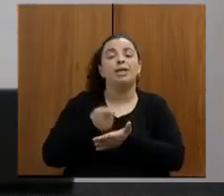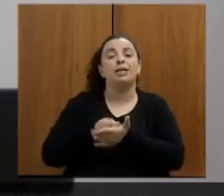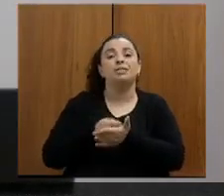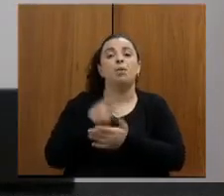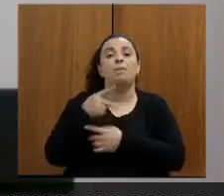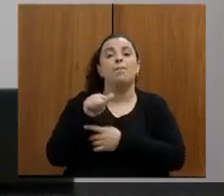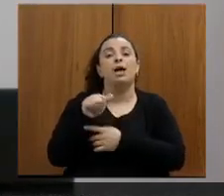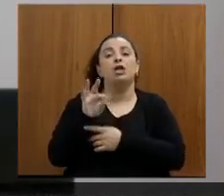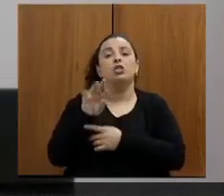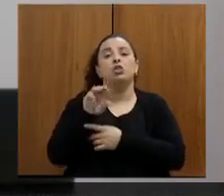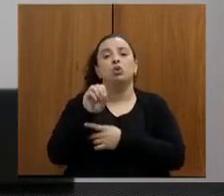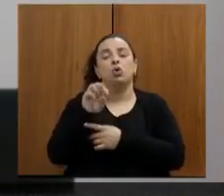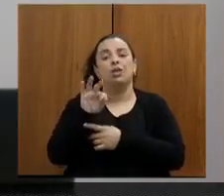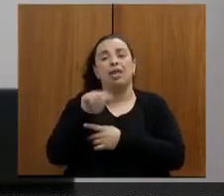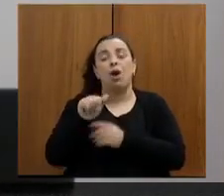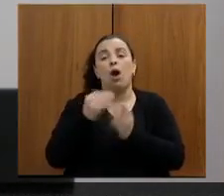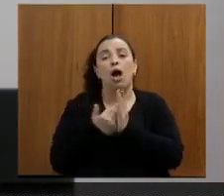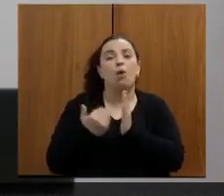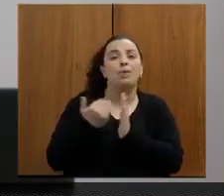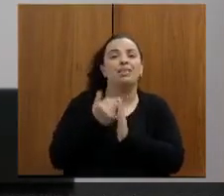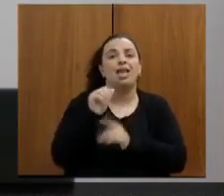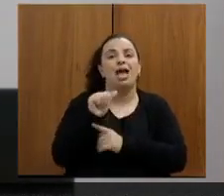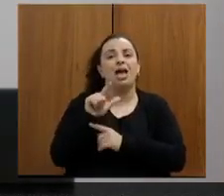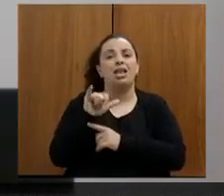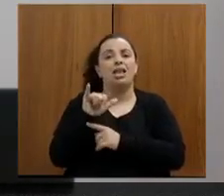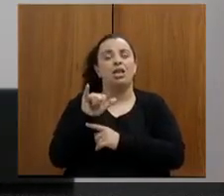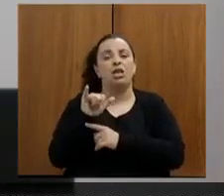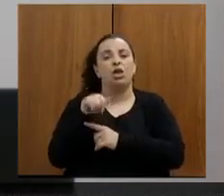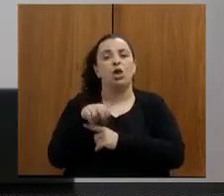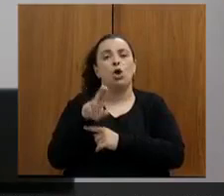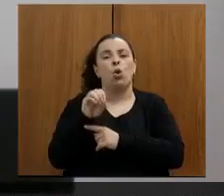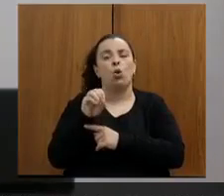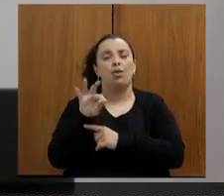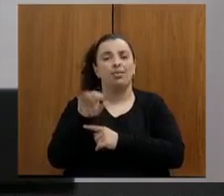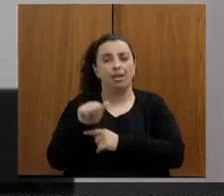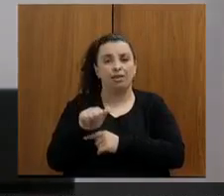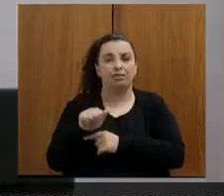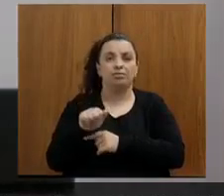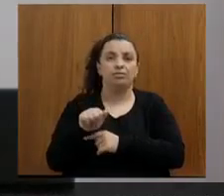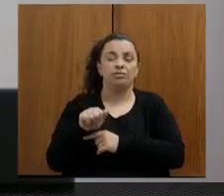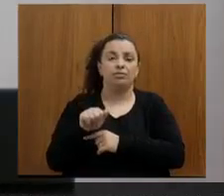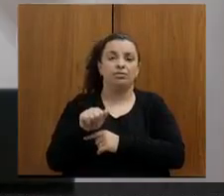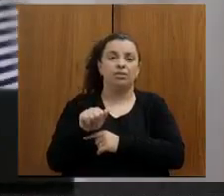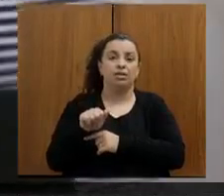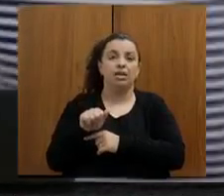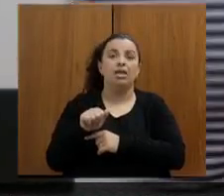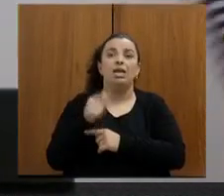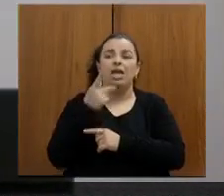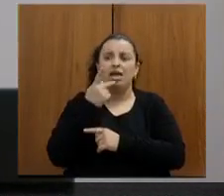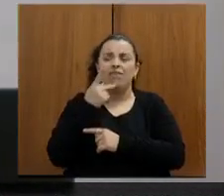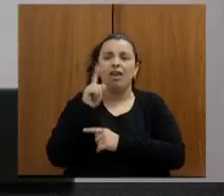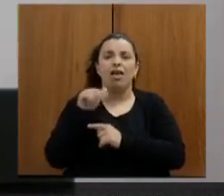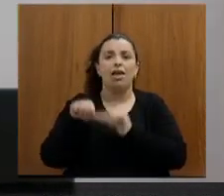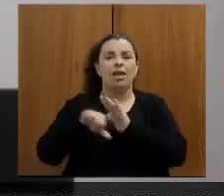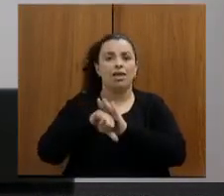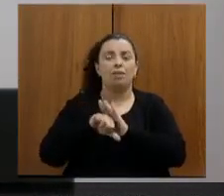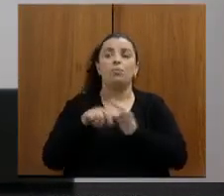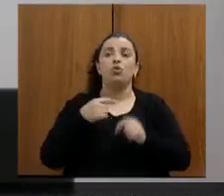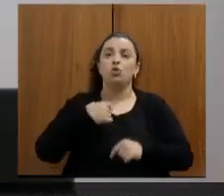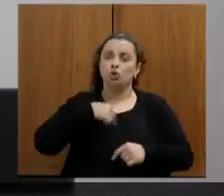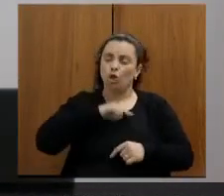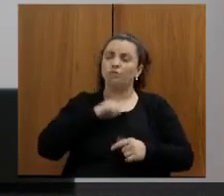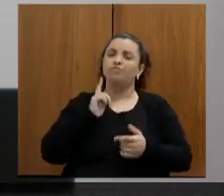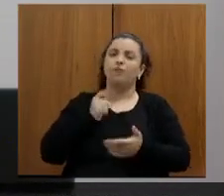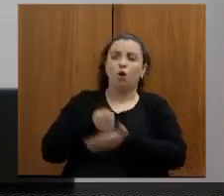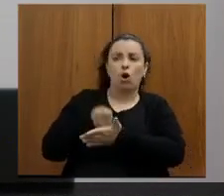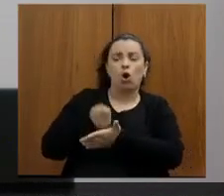líquida de forma ilegal e o desvio por caixa 1 de constitui crime nós não vamos deixar de cobrar do governo custe o